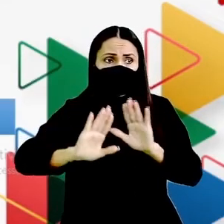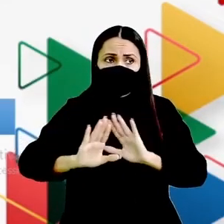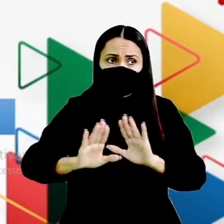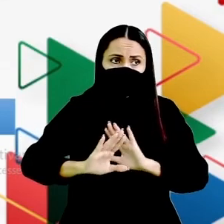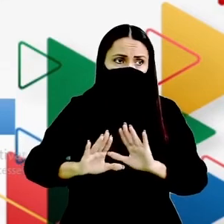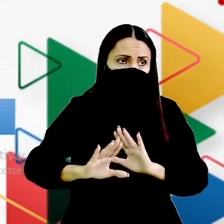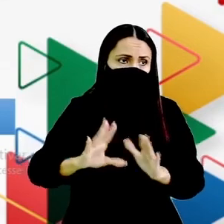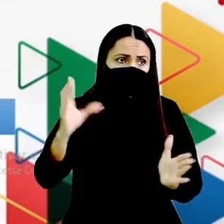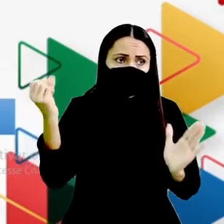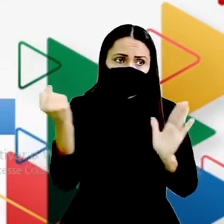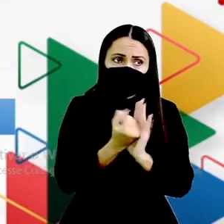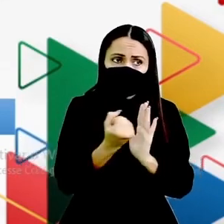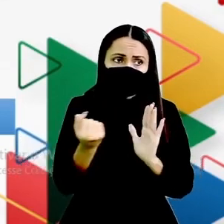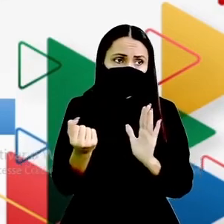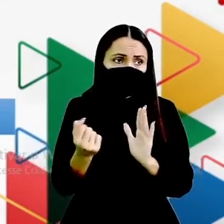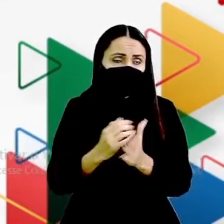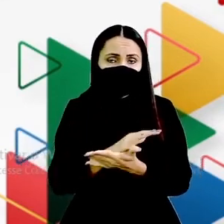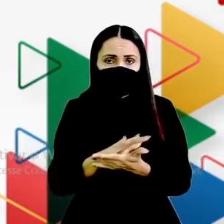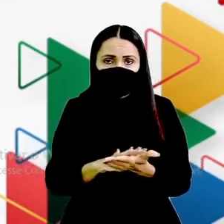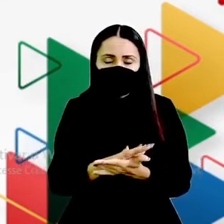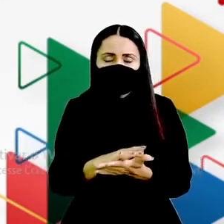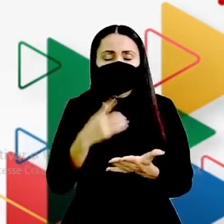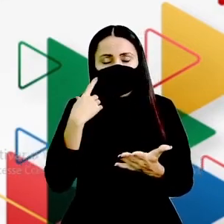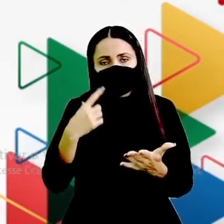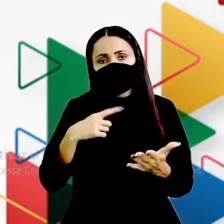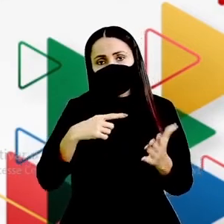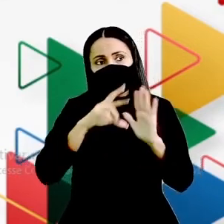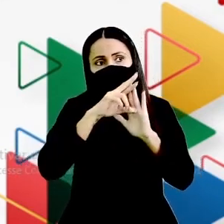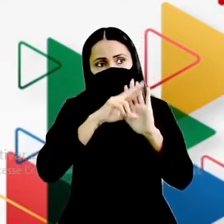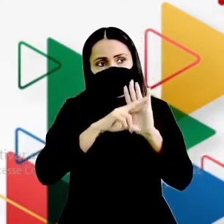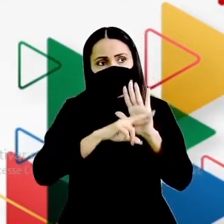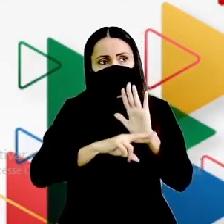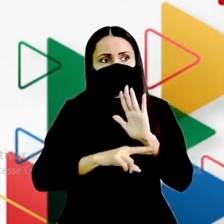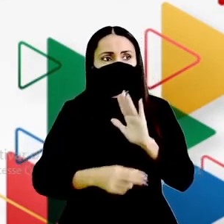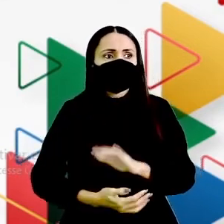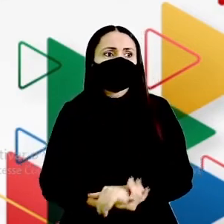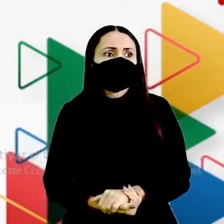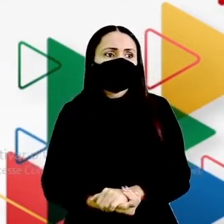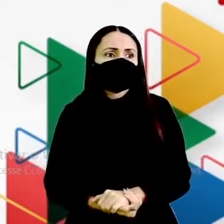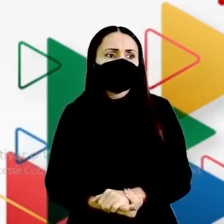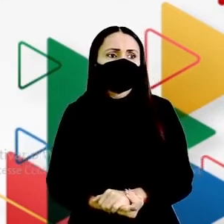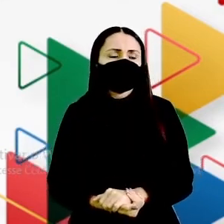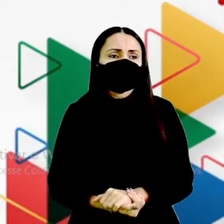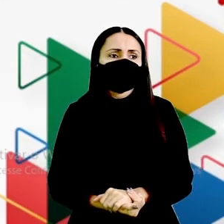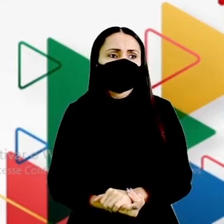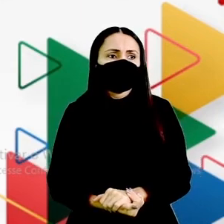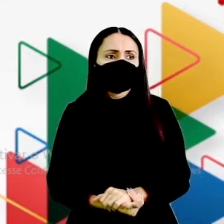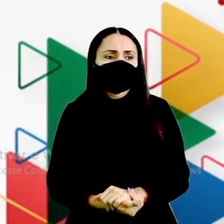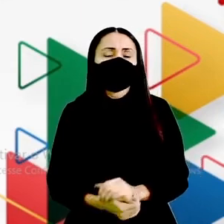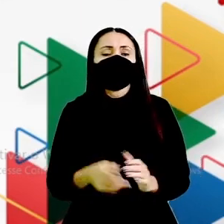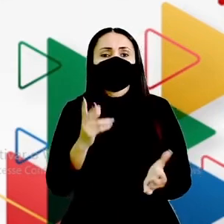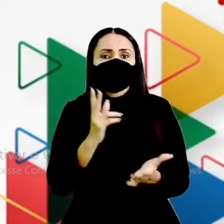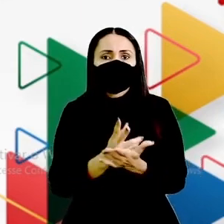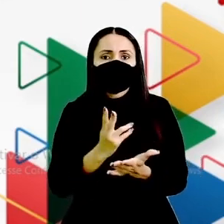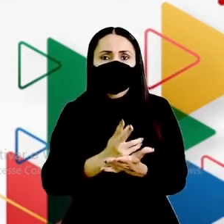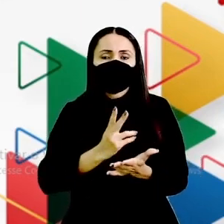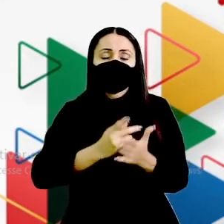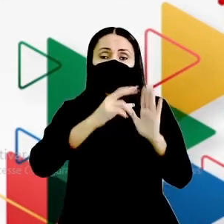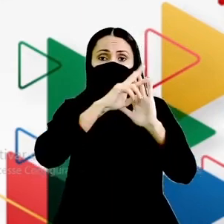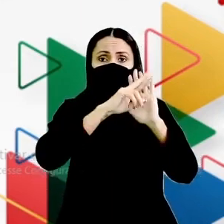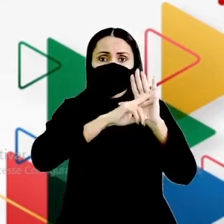Então, Ok. importante essas regrinhas, né? Vamos embora. Vamos lá. E aí a gente continua, ó. Como a regra das paroxítonas é grande,